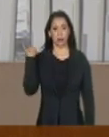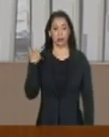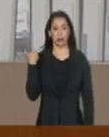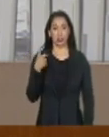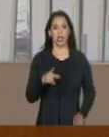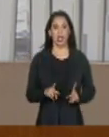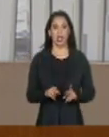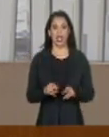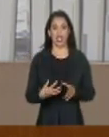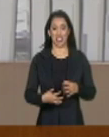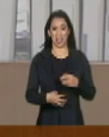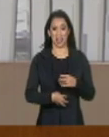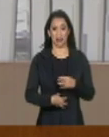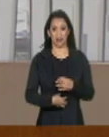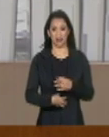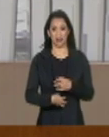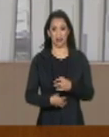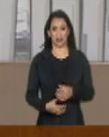no intestino.